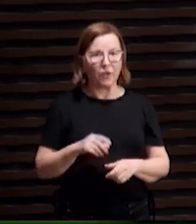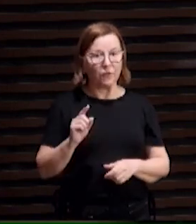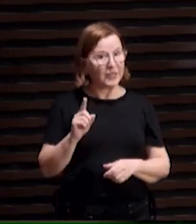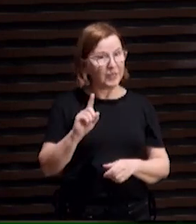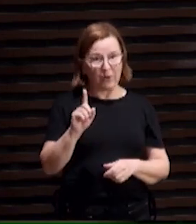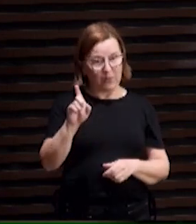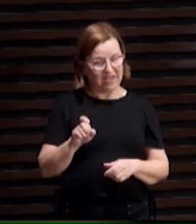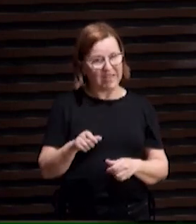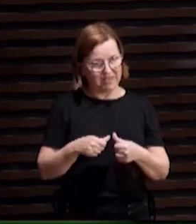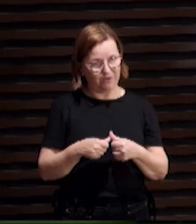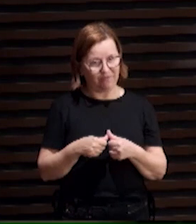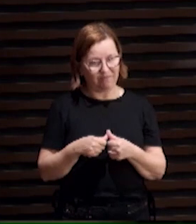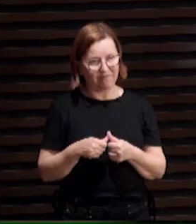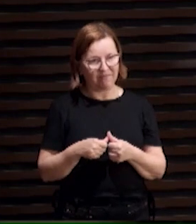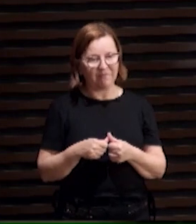isto.